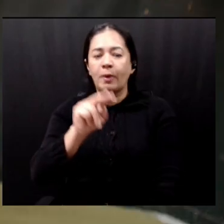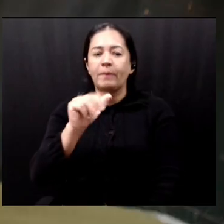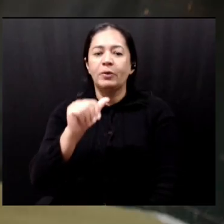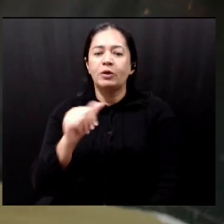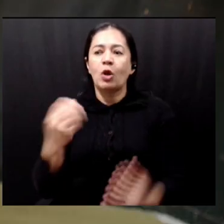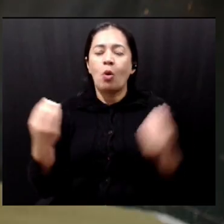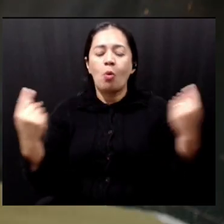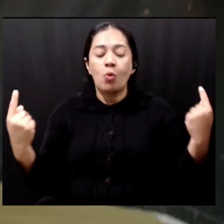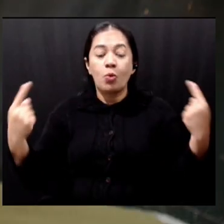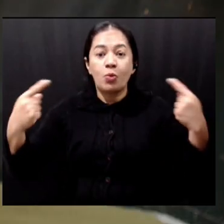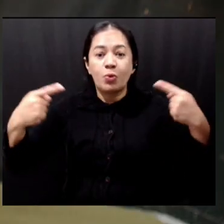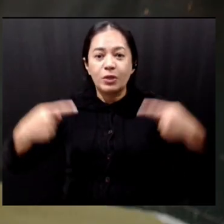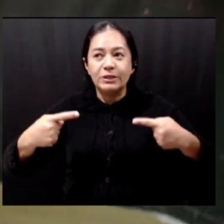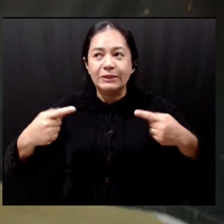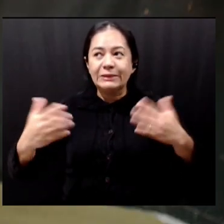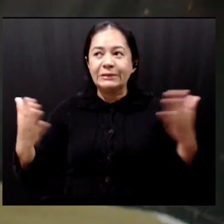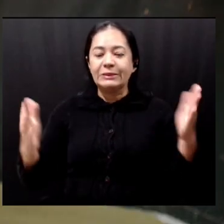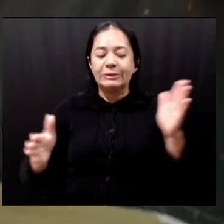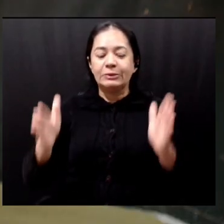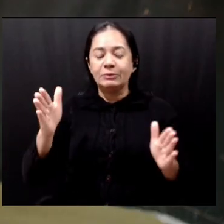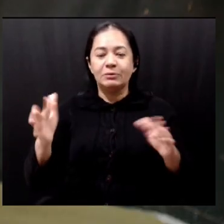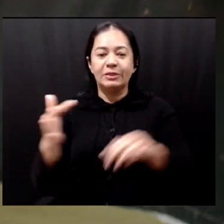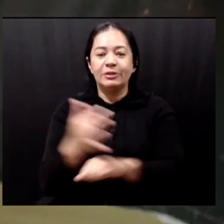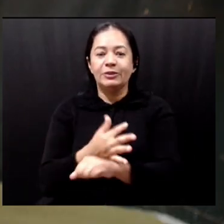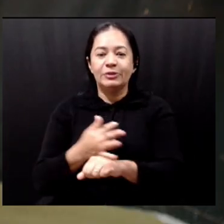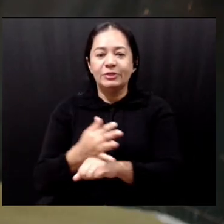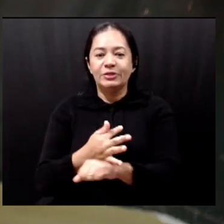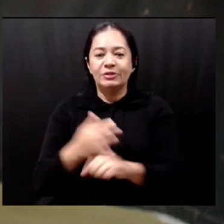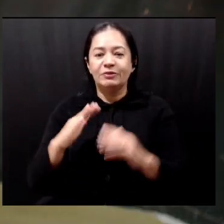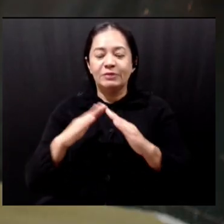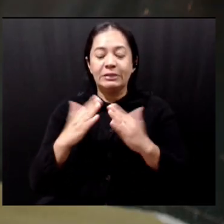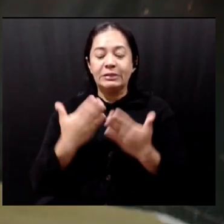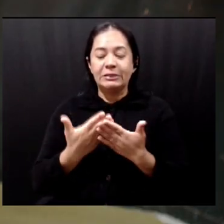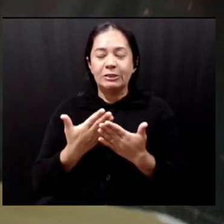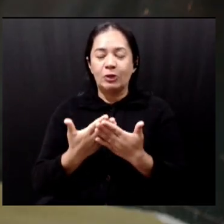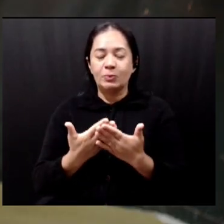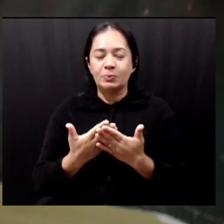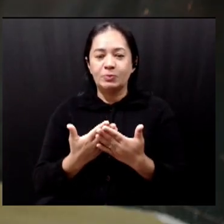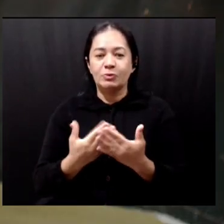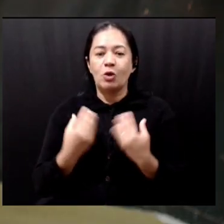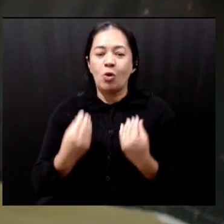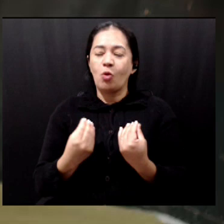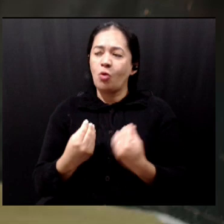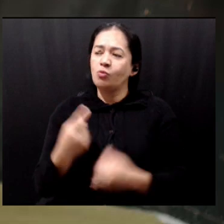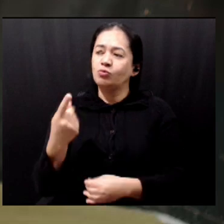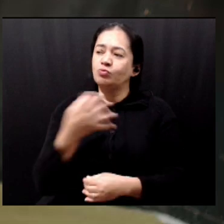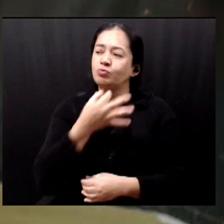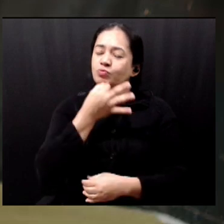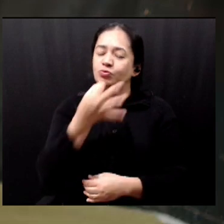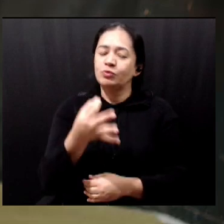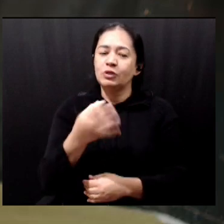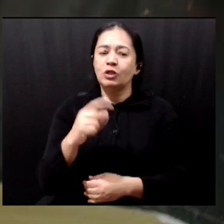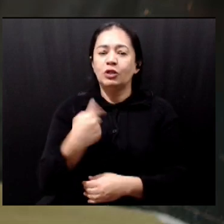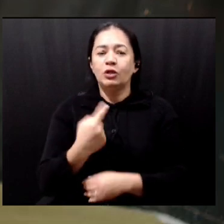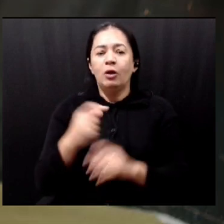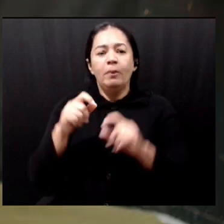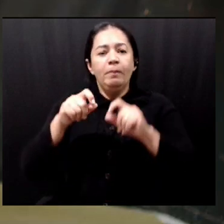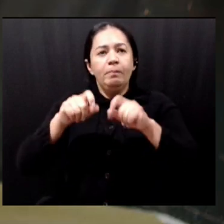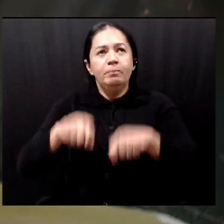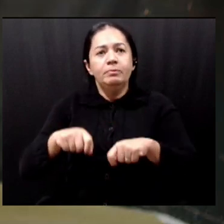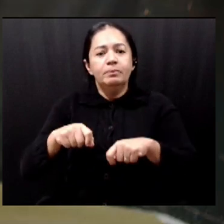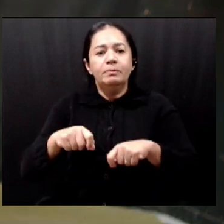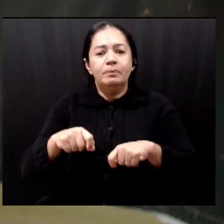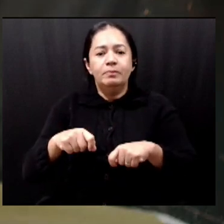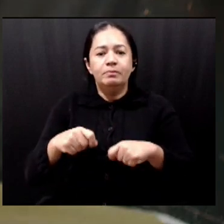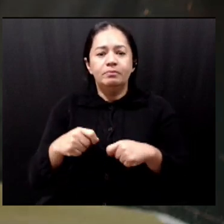nas férias escolares, né? Como é que a gente faz, na sua avaliação, como é que a gente faz para